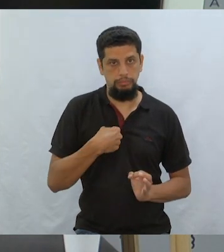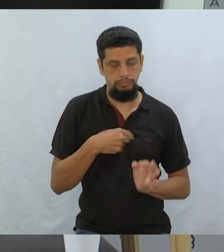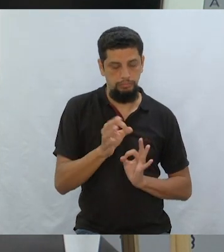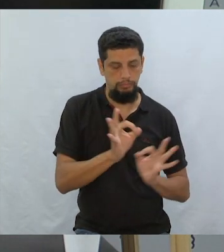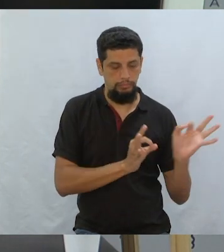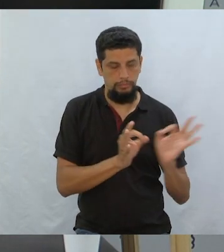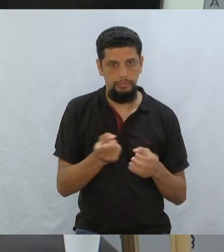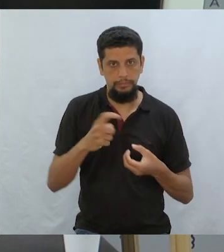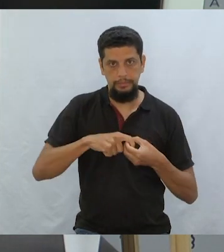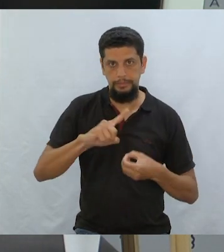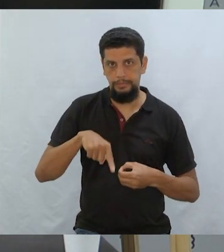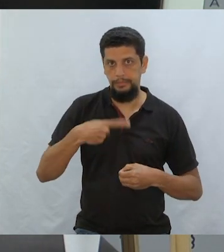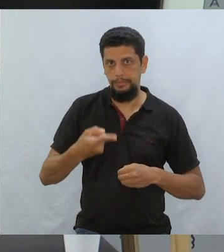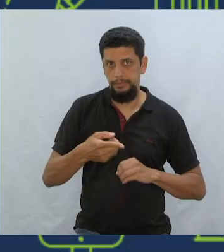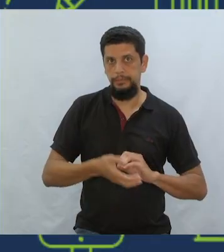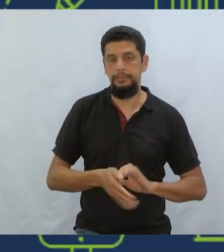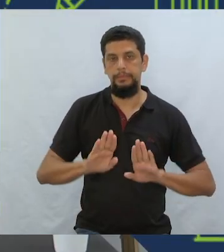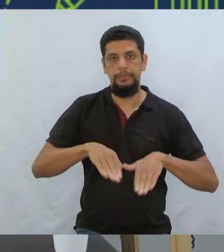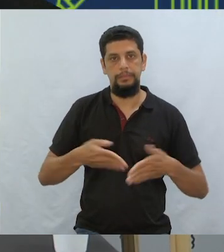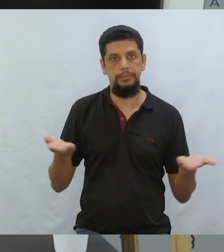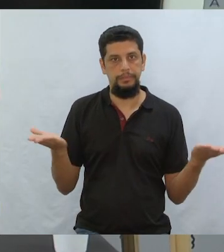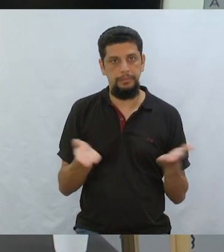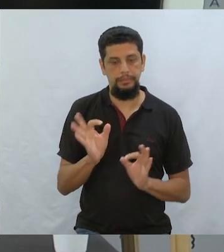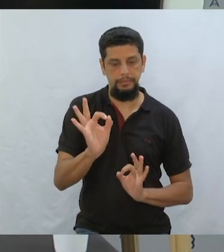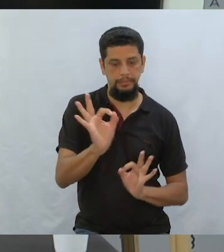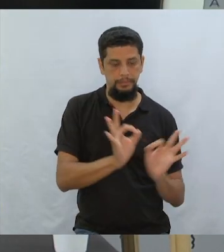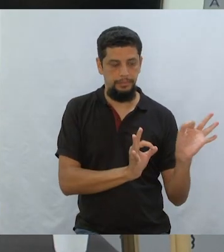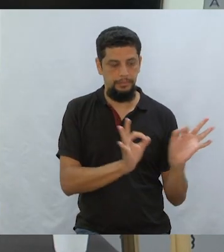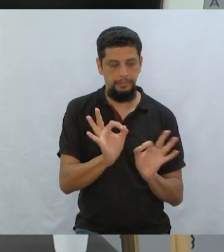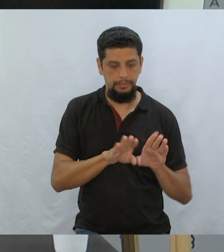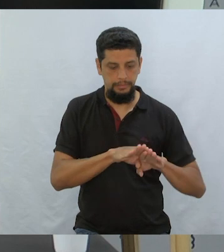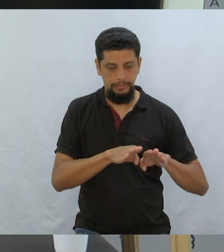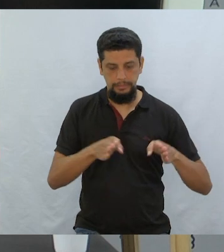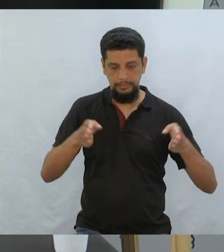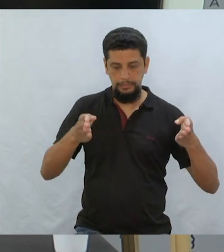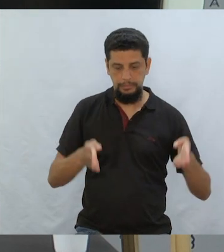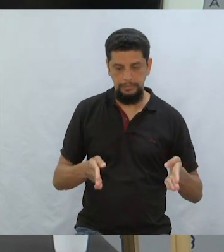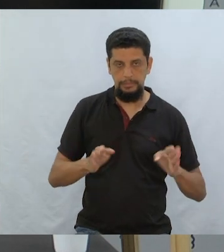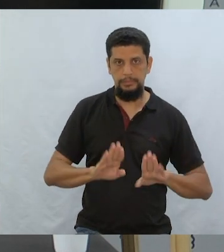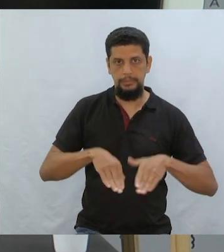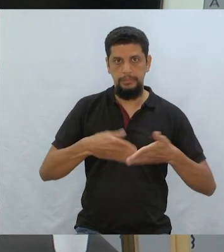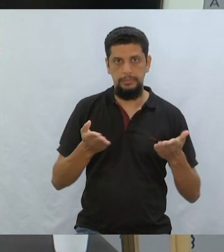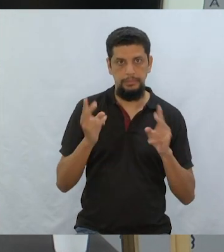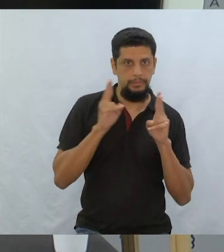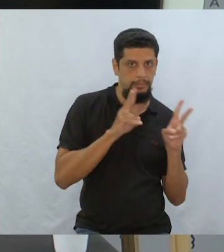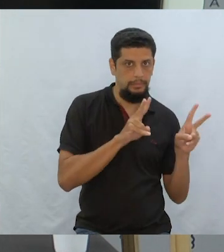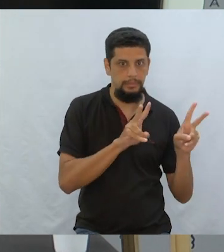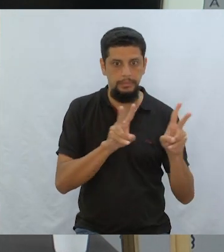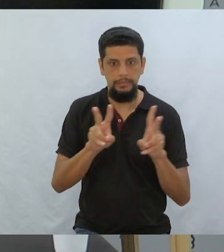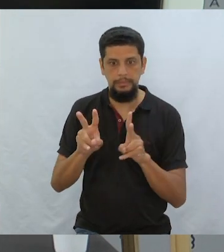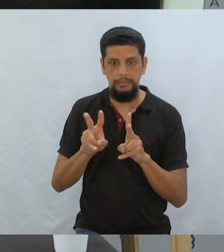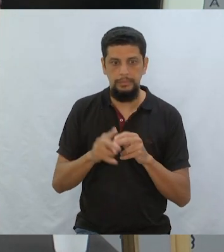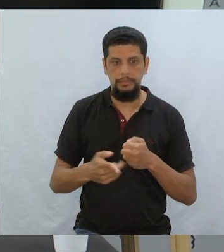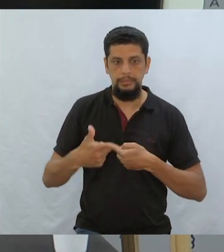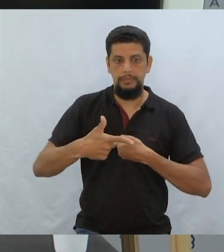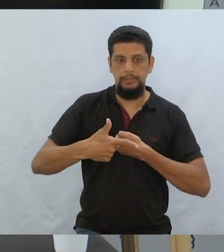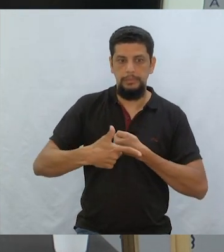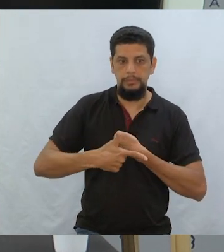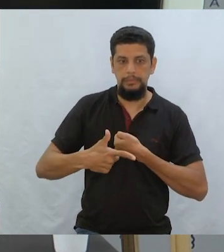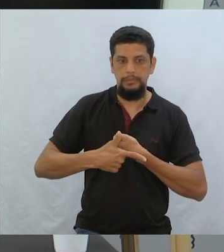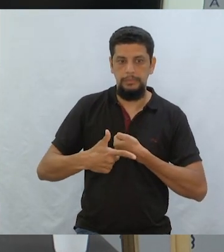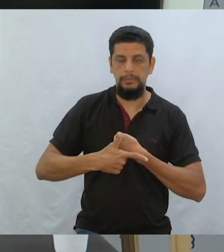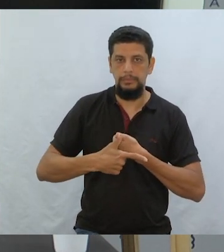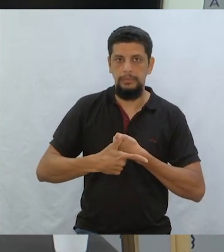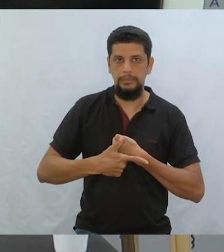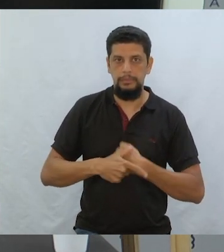vou organizar aqui e já já eu volto. Então, agora eu já organizei aqui a mesa e a gente já viu as coleções do Léo e do